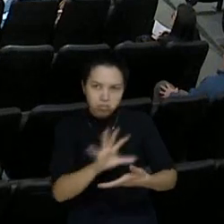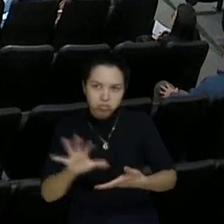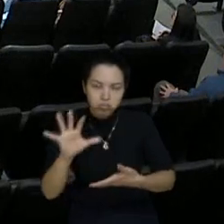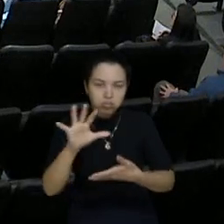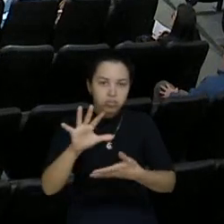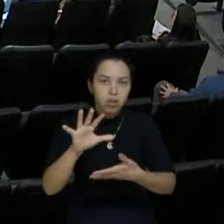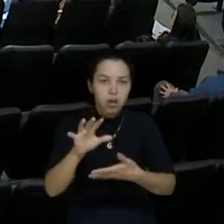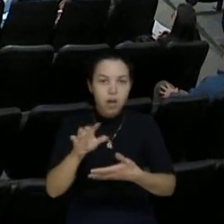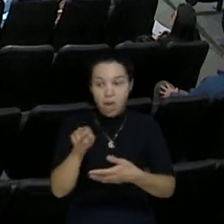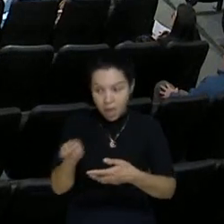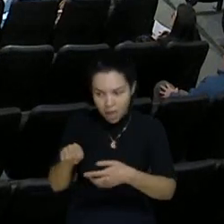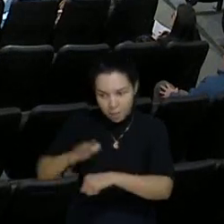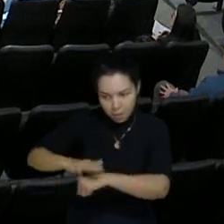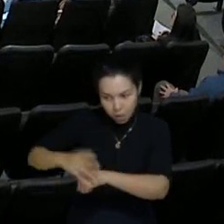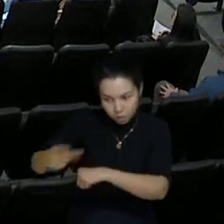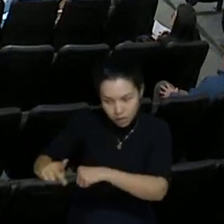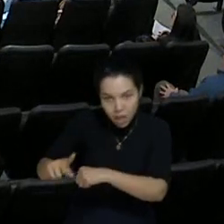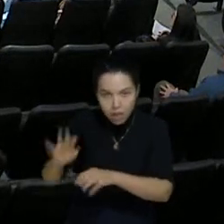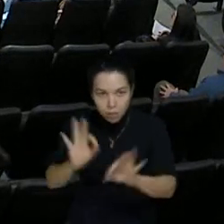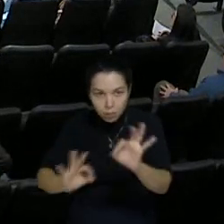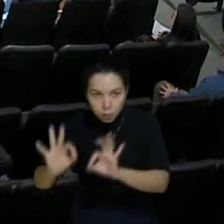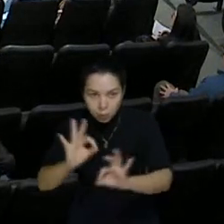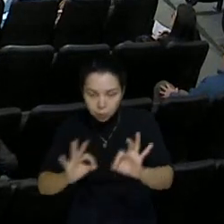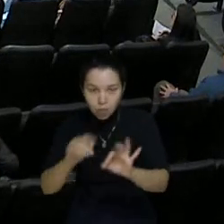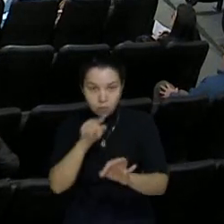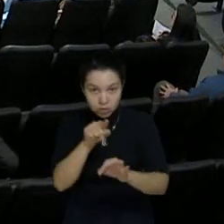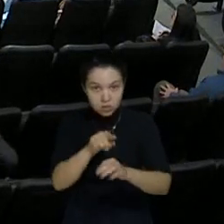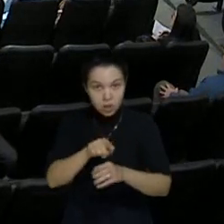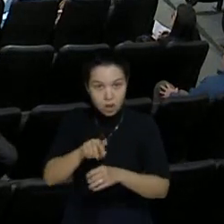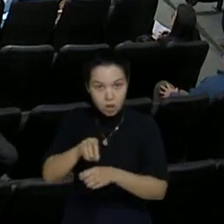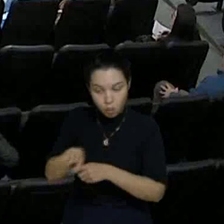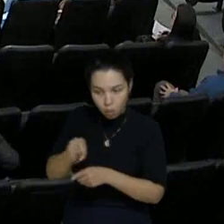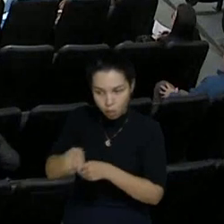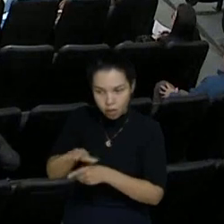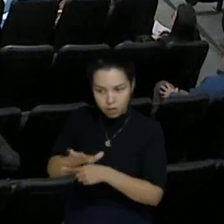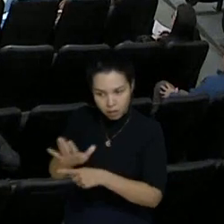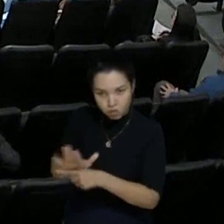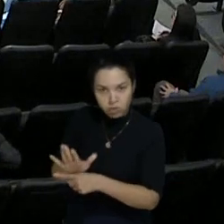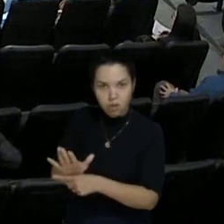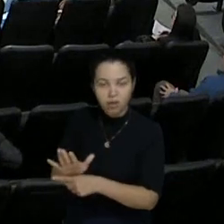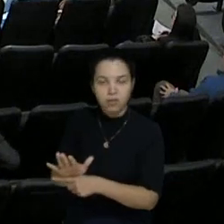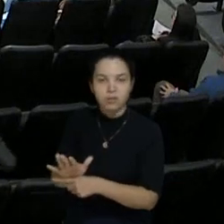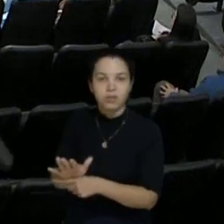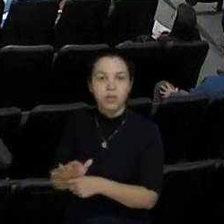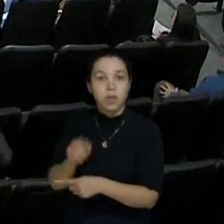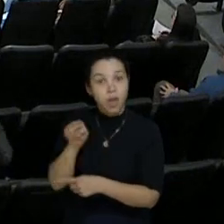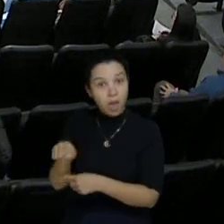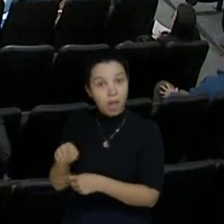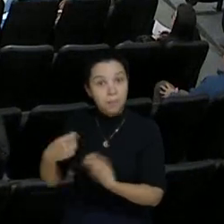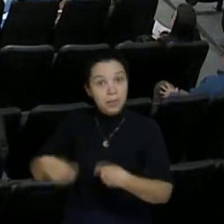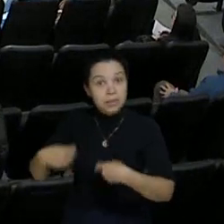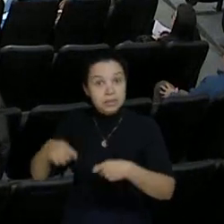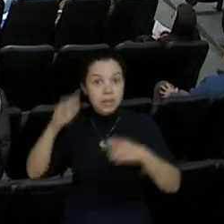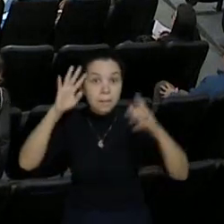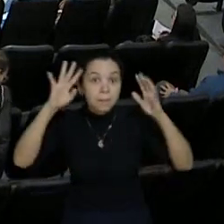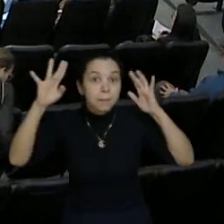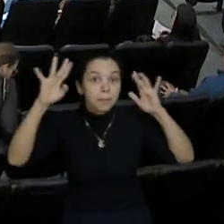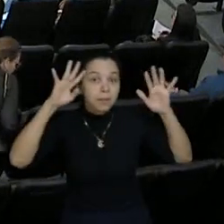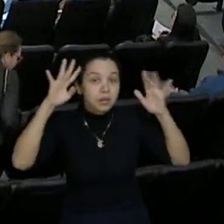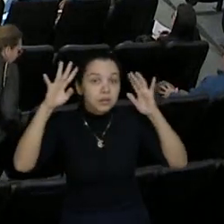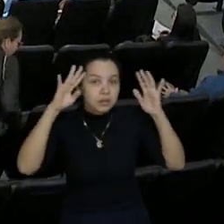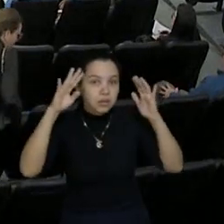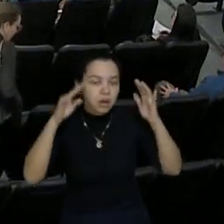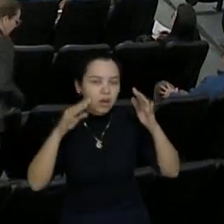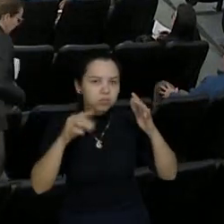orientando quando o aluno constrói o mapa mental ele é obrigado a pensar na hierarquia dos